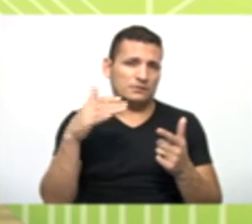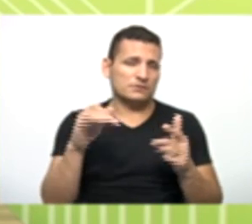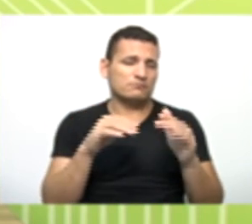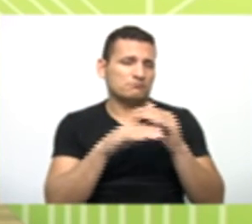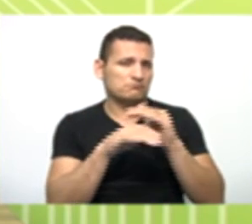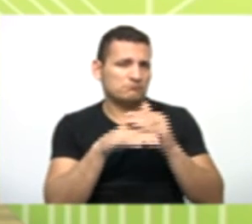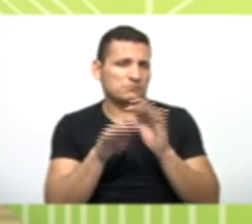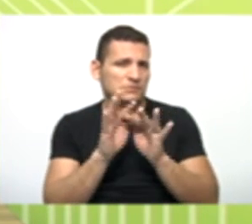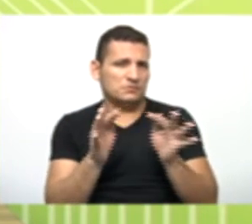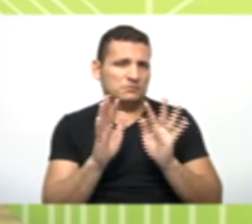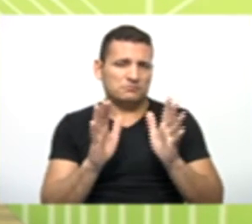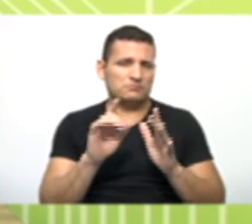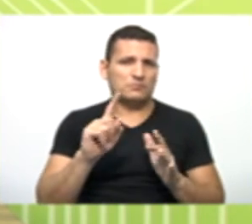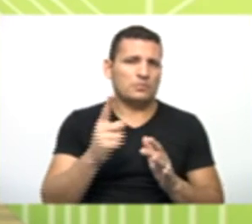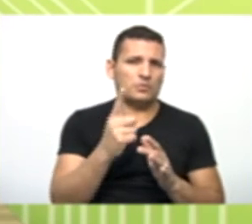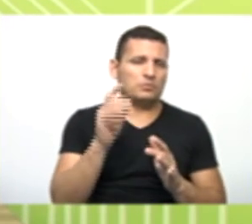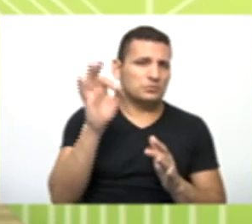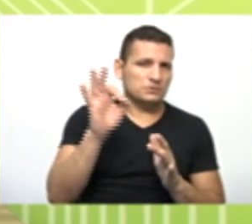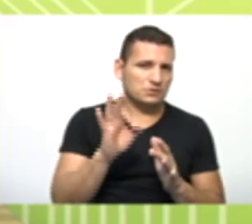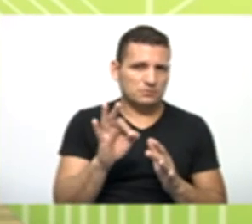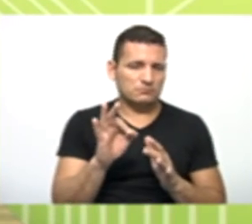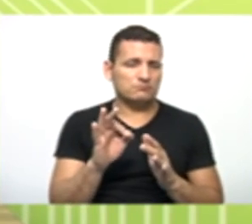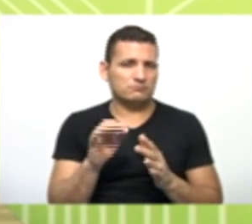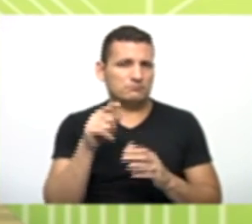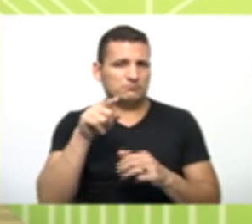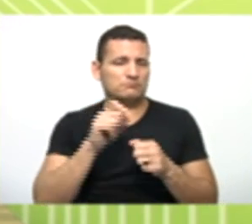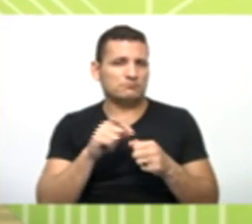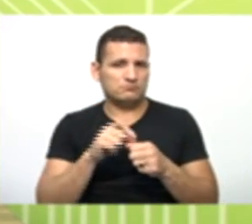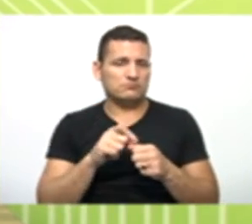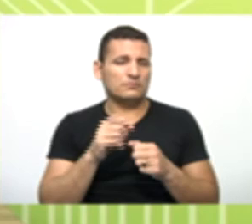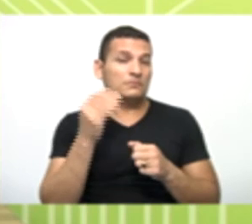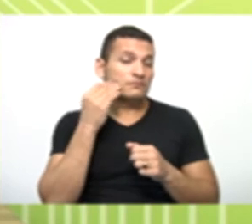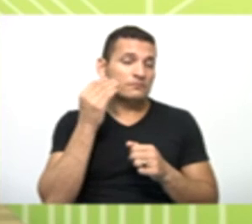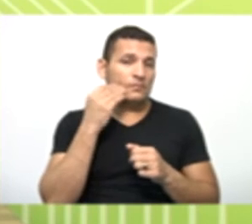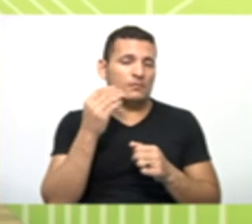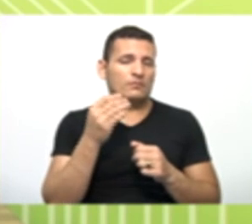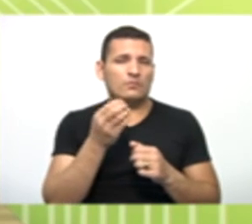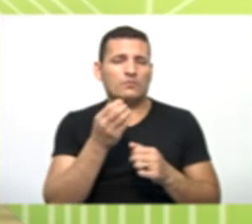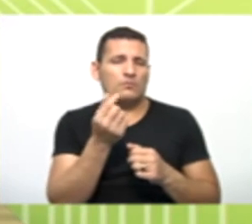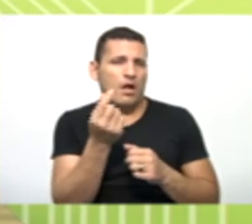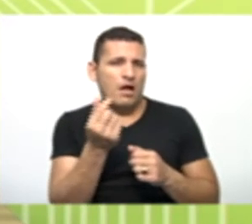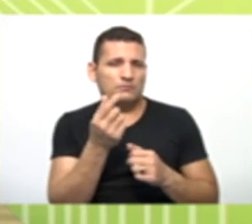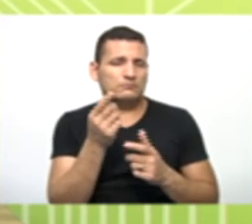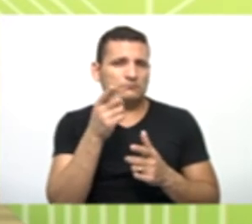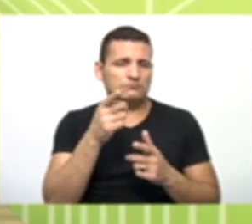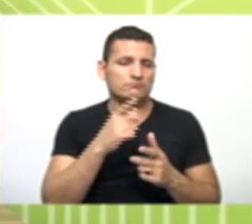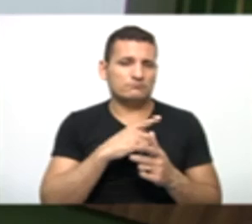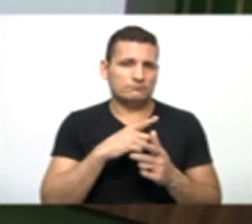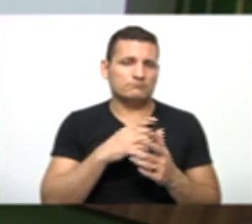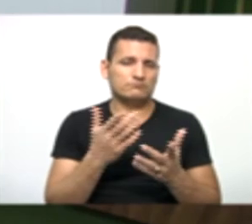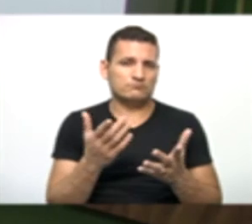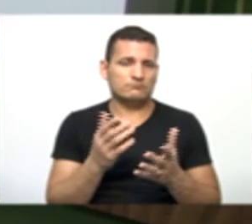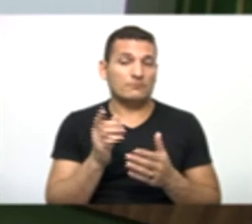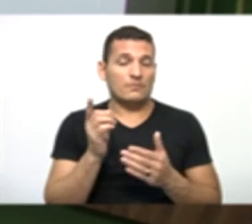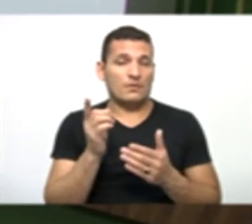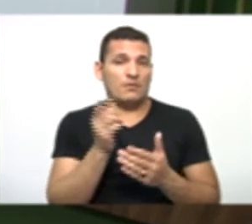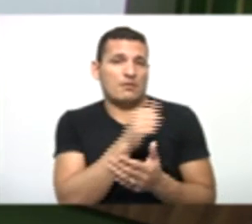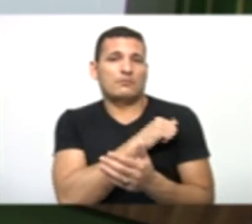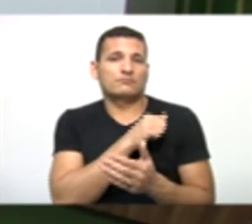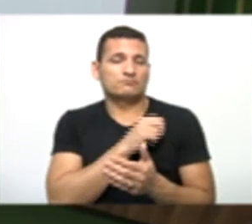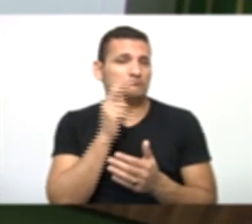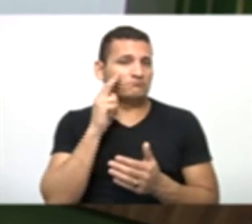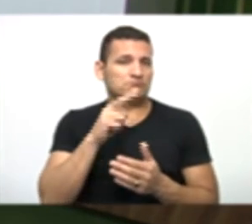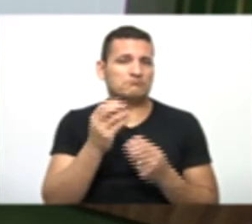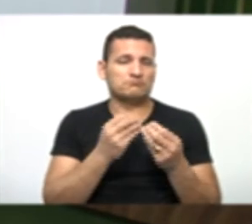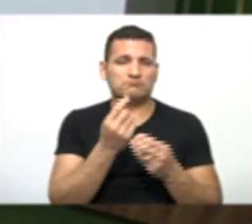bem simples de 1%. Faça isso e verifica quanto que você vai ter. E aí, né, Rafael, nossos alunos vão ver a evolução do dinheiro no